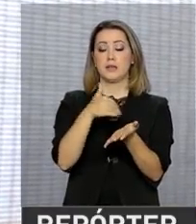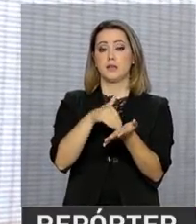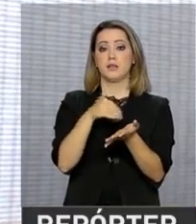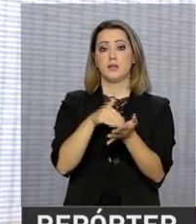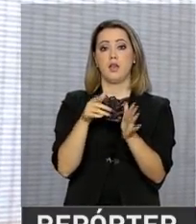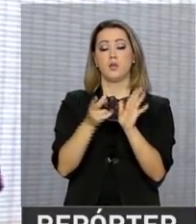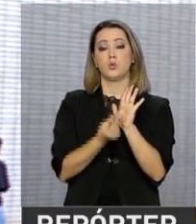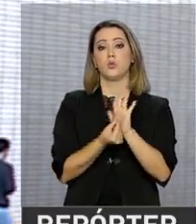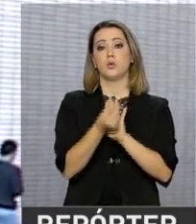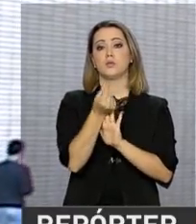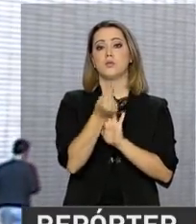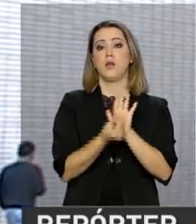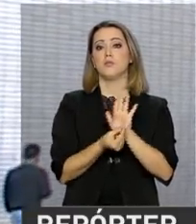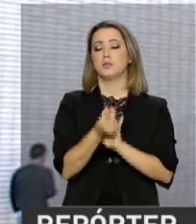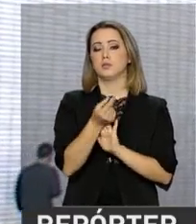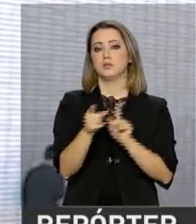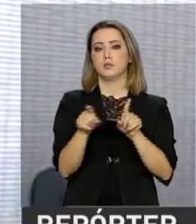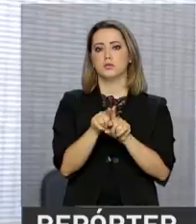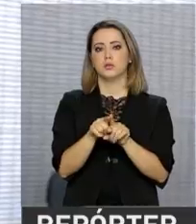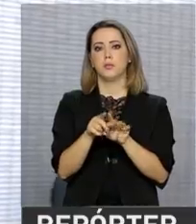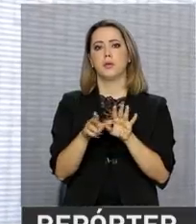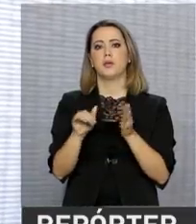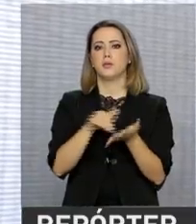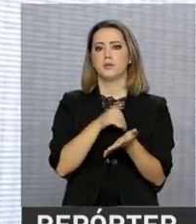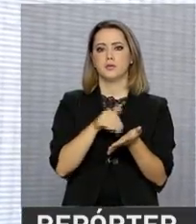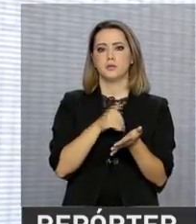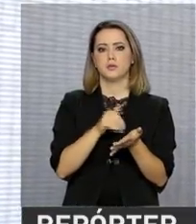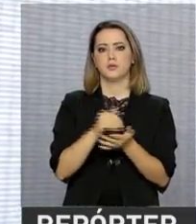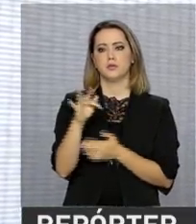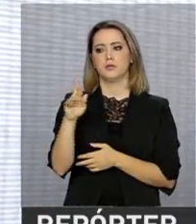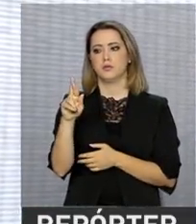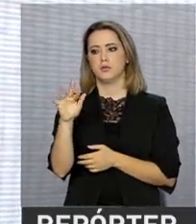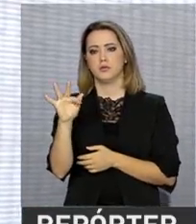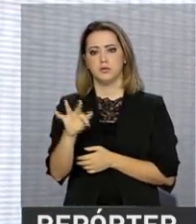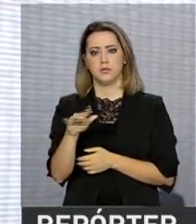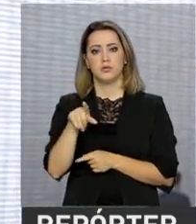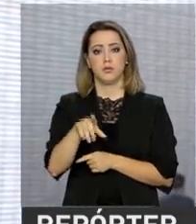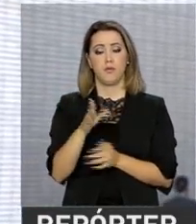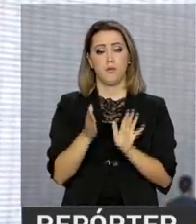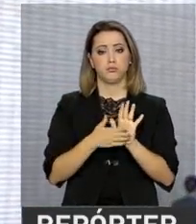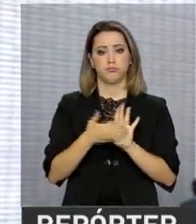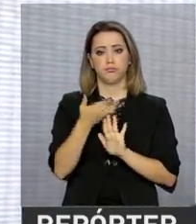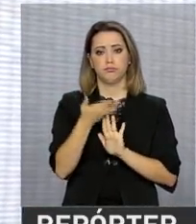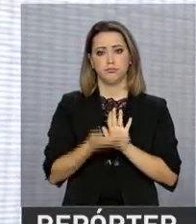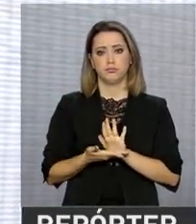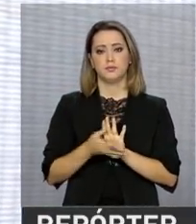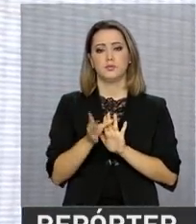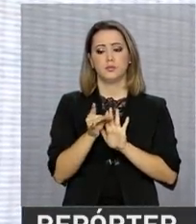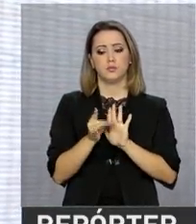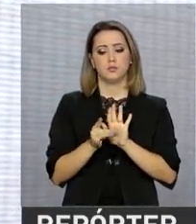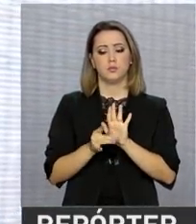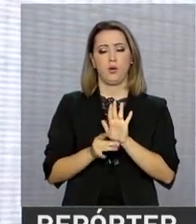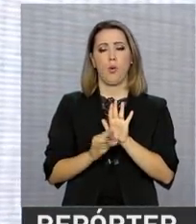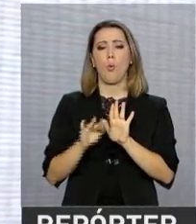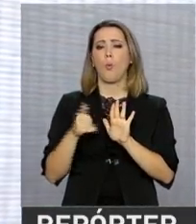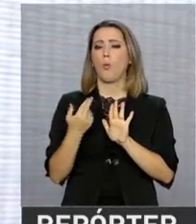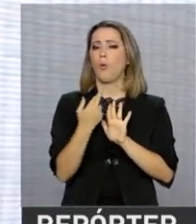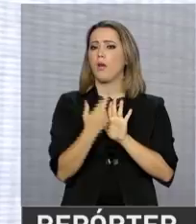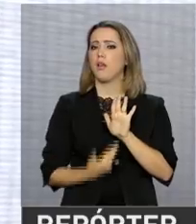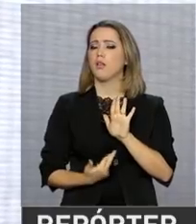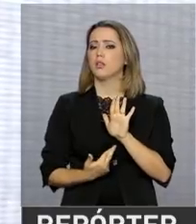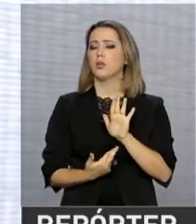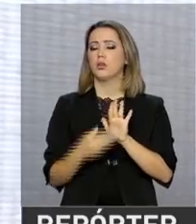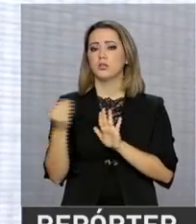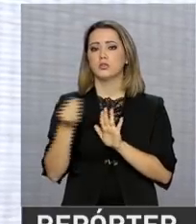Jorge Soares, e também o secretário da Receita Federal, Jorge Rachide. Eles vão apresentar o daqui a pouco o relatório de